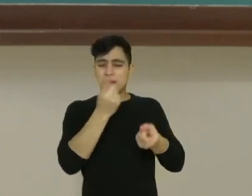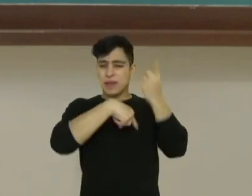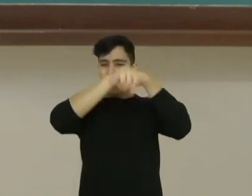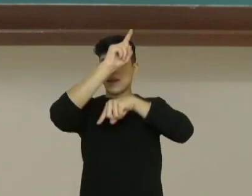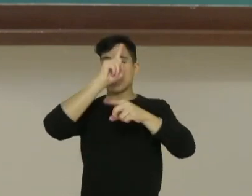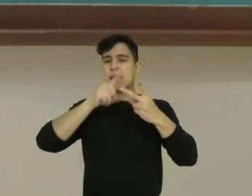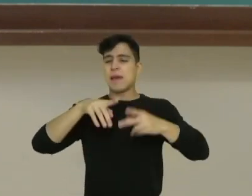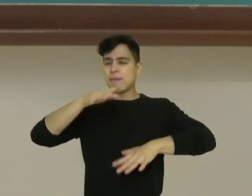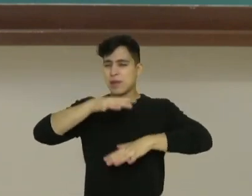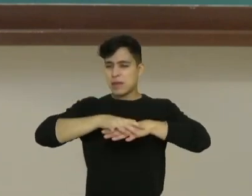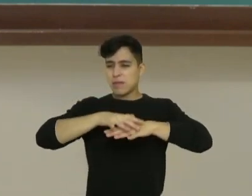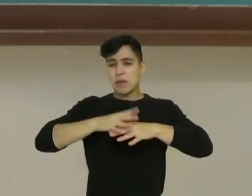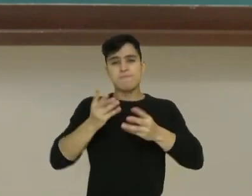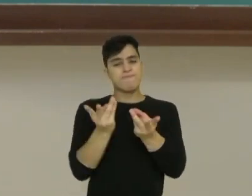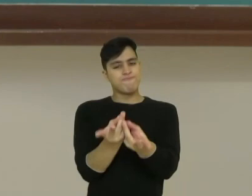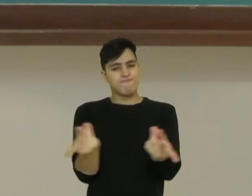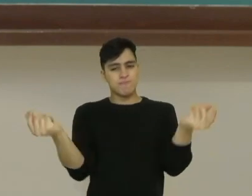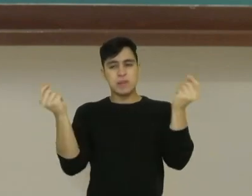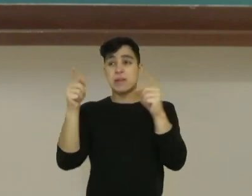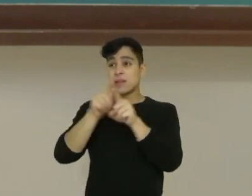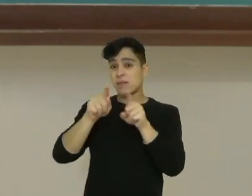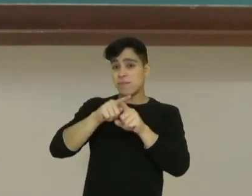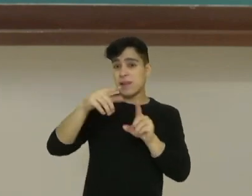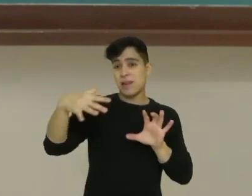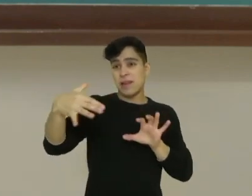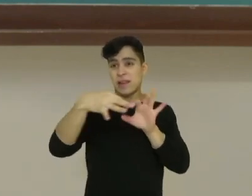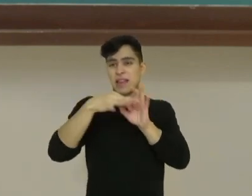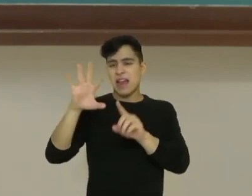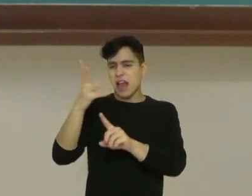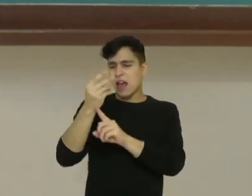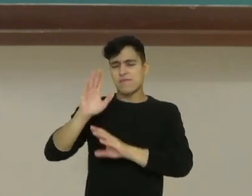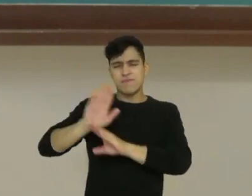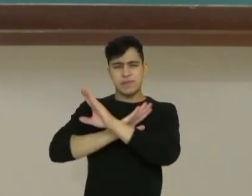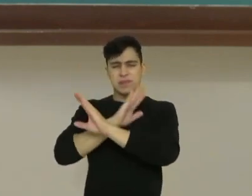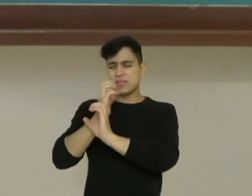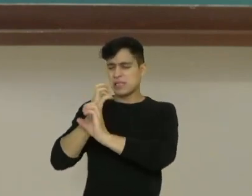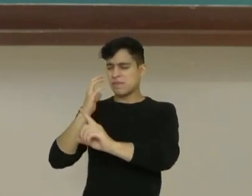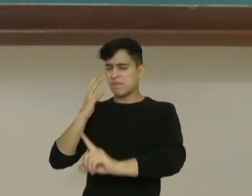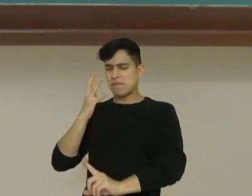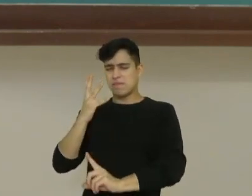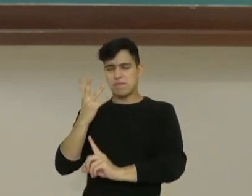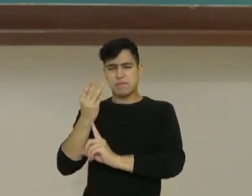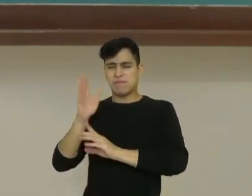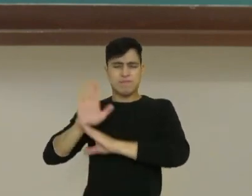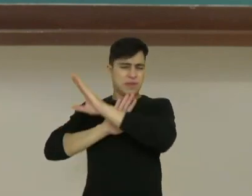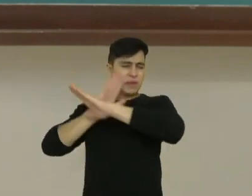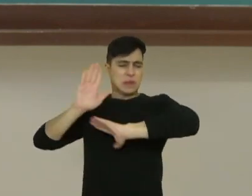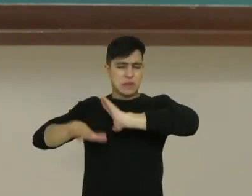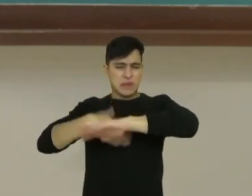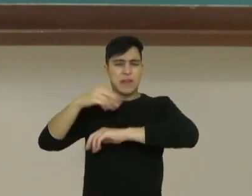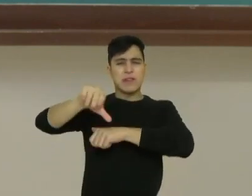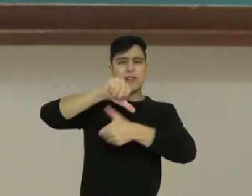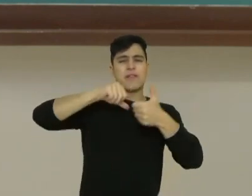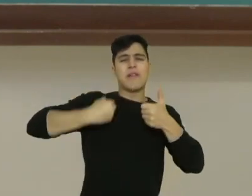matemática, que vai refletir na pintura, vai refletir na engenharia, vai transformar a vida das pessoas,